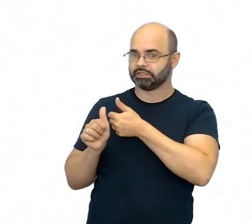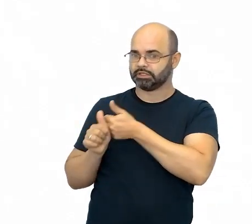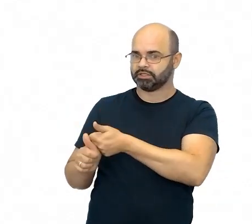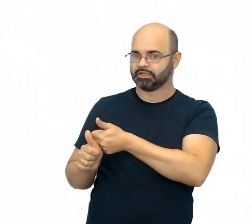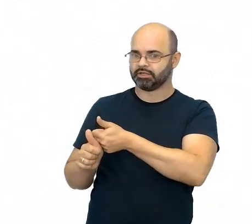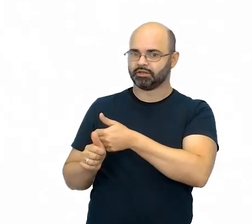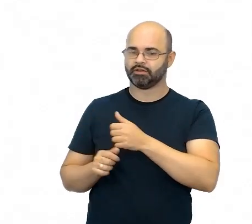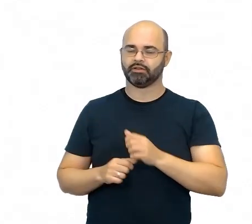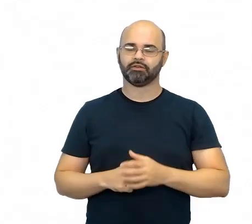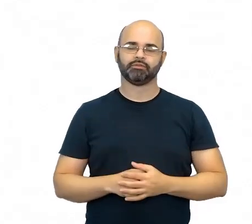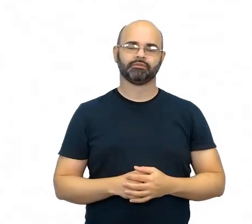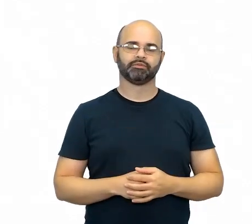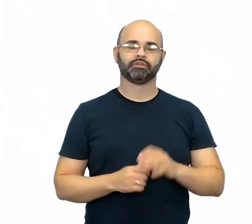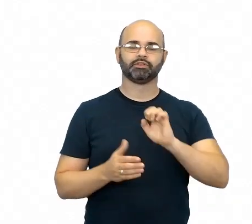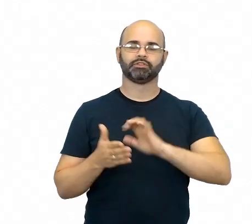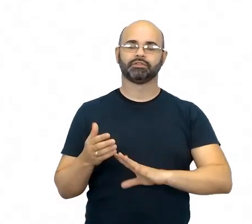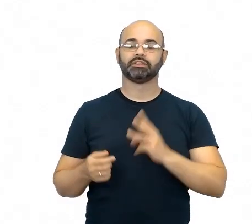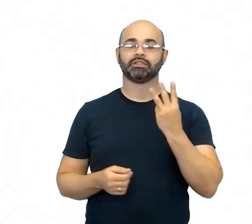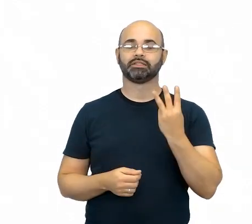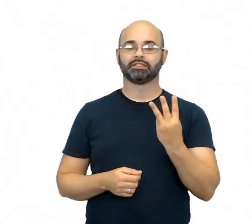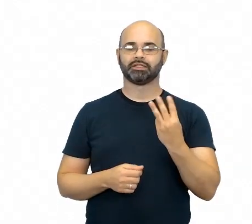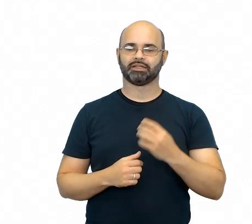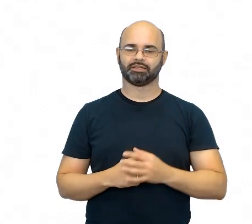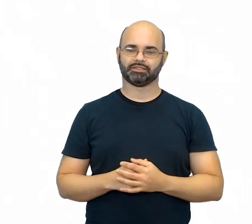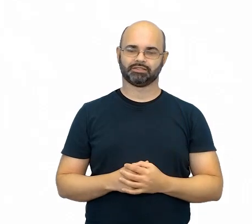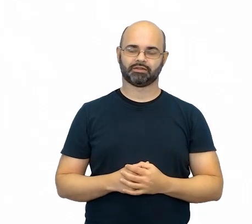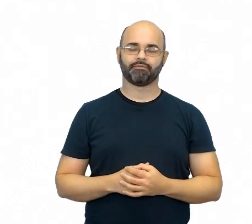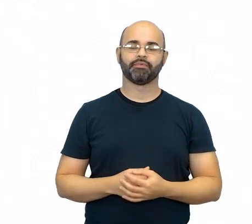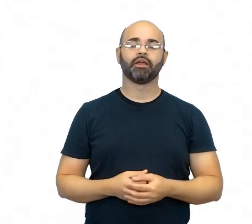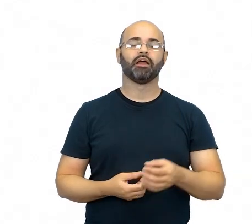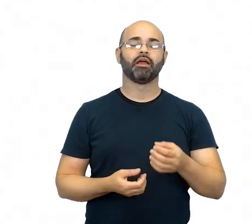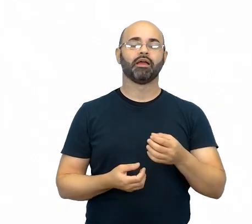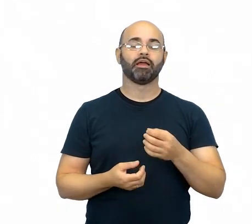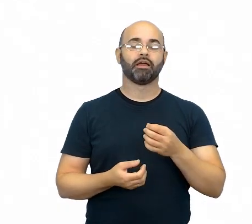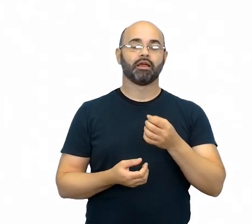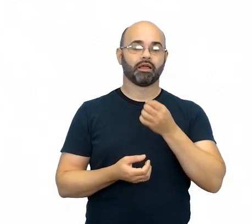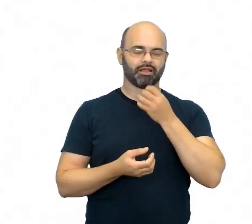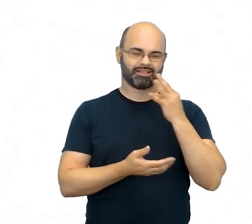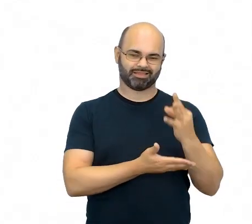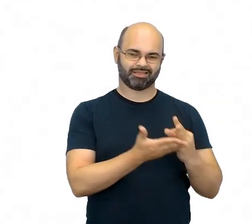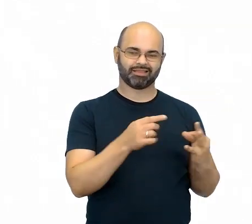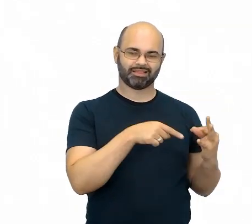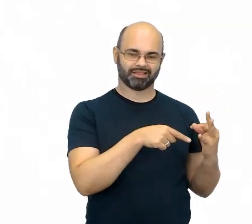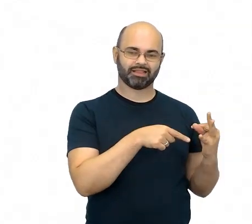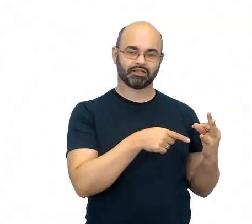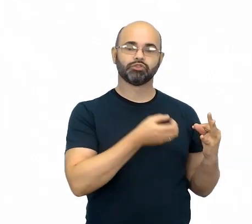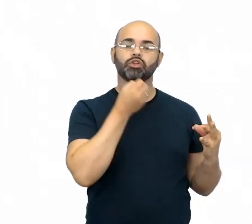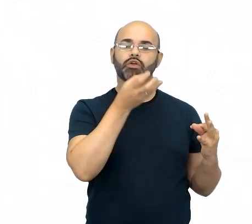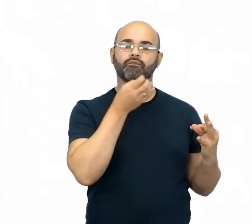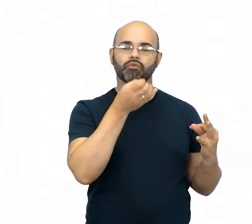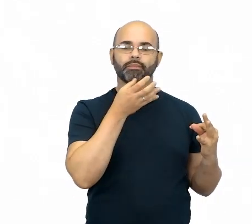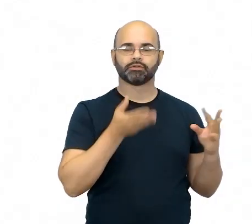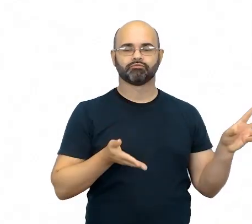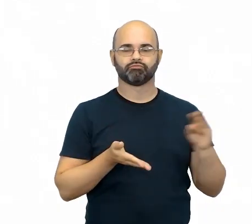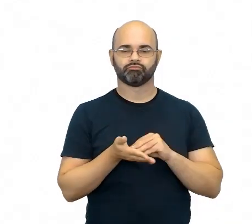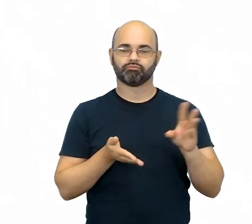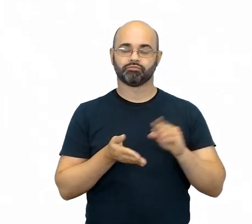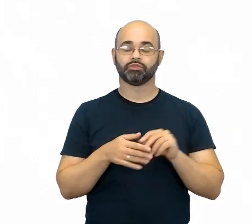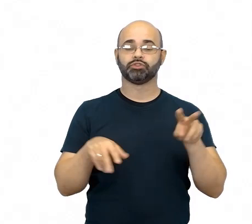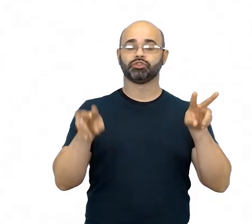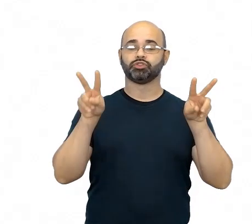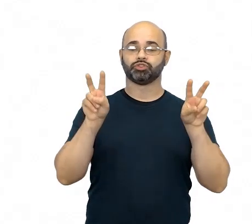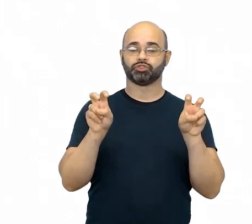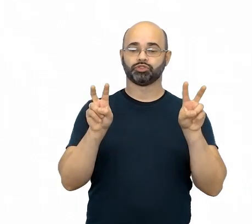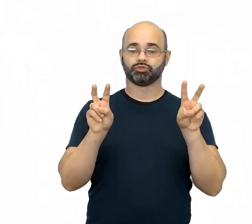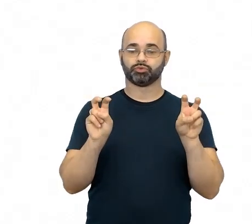3, registrar as informações sobre o texto escolhido, título,